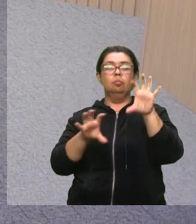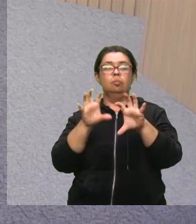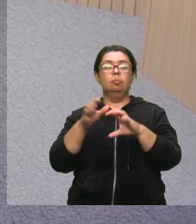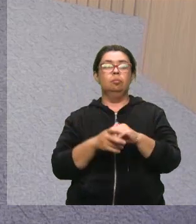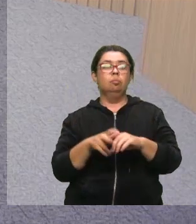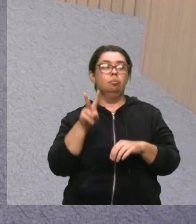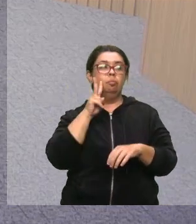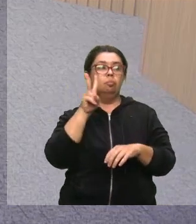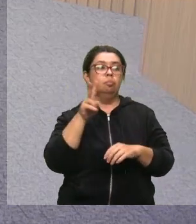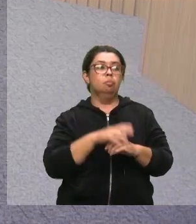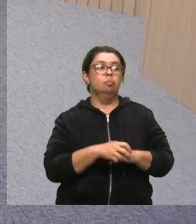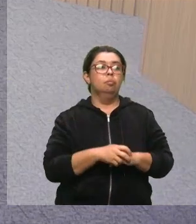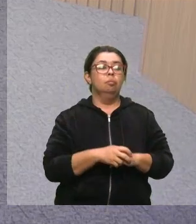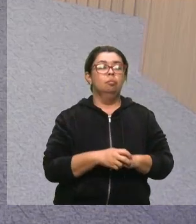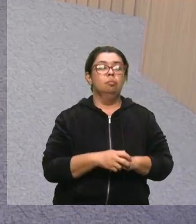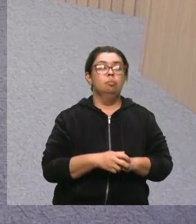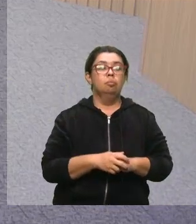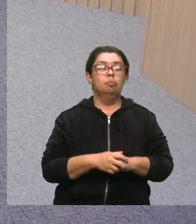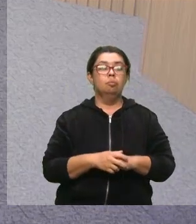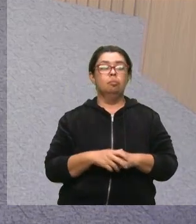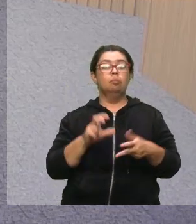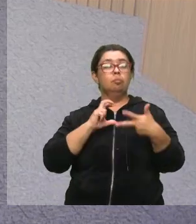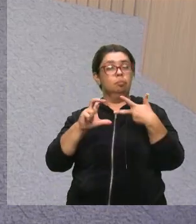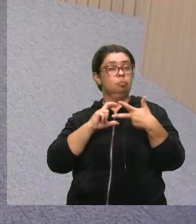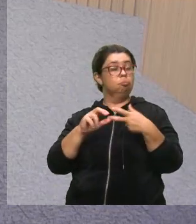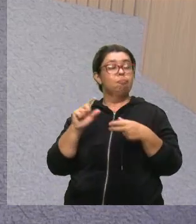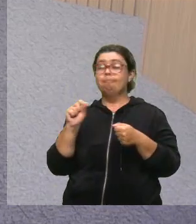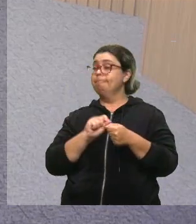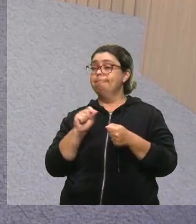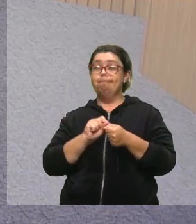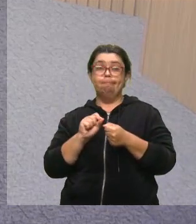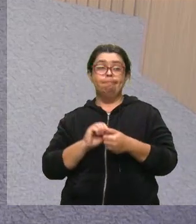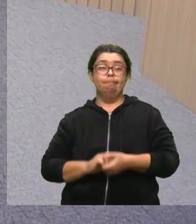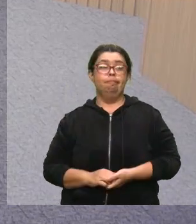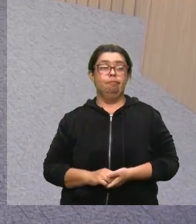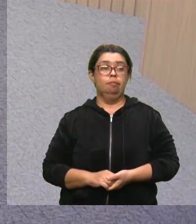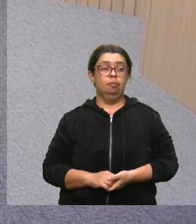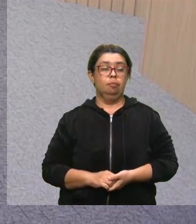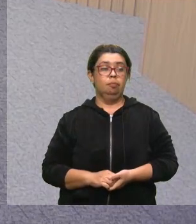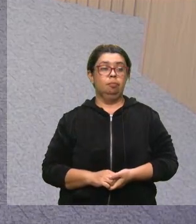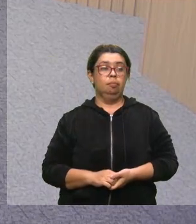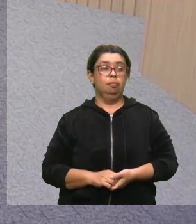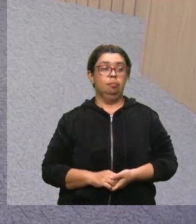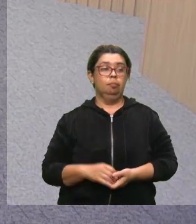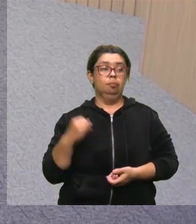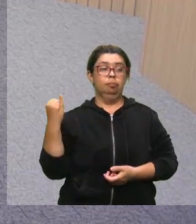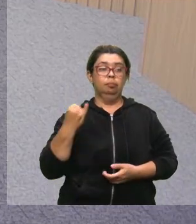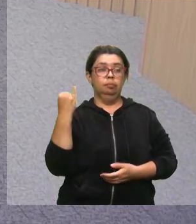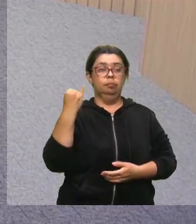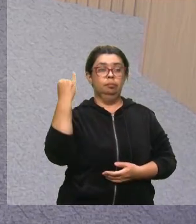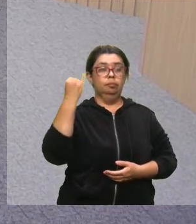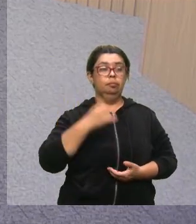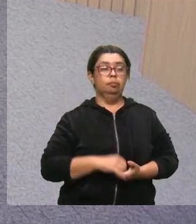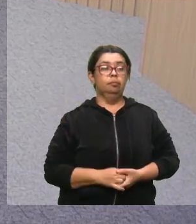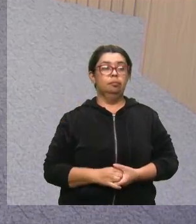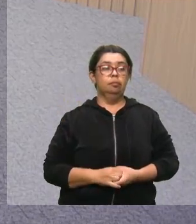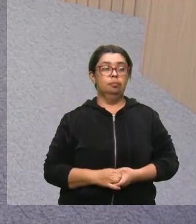vê que o poder público não dá o exemplo fazendo isso nos logradouros públicos. Então, é muito importante,